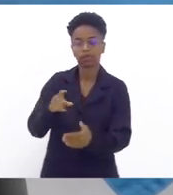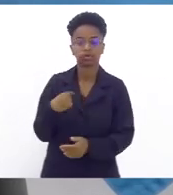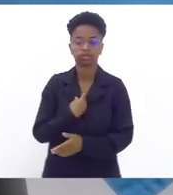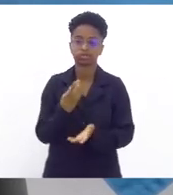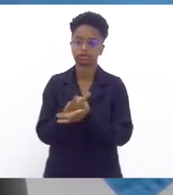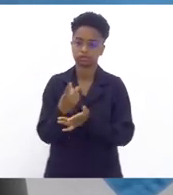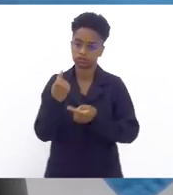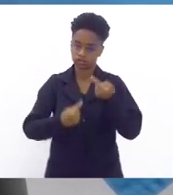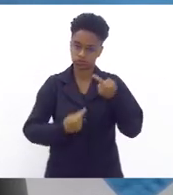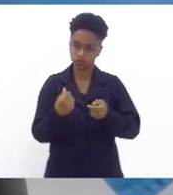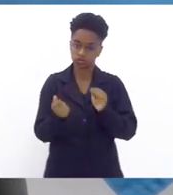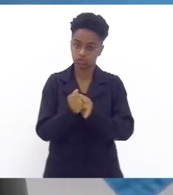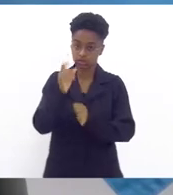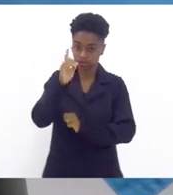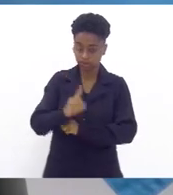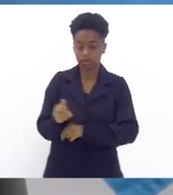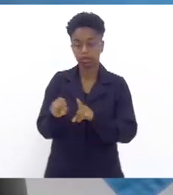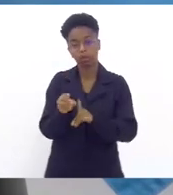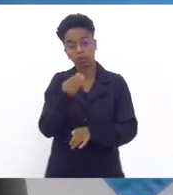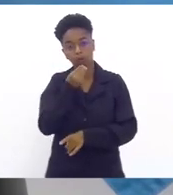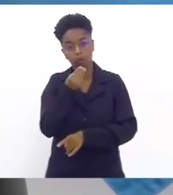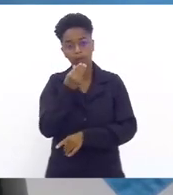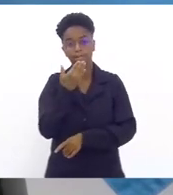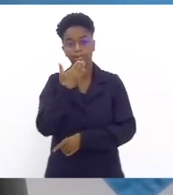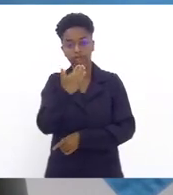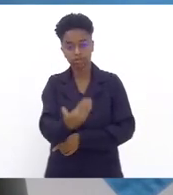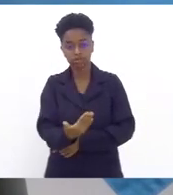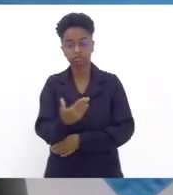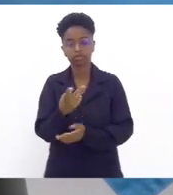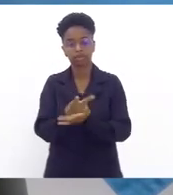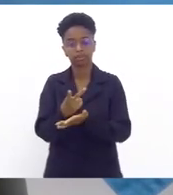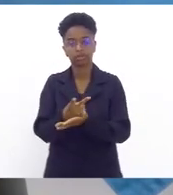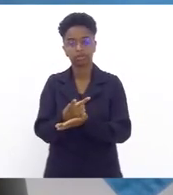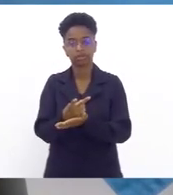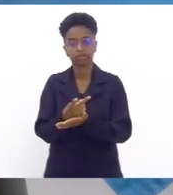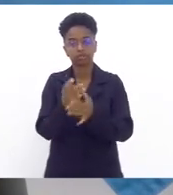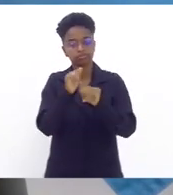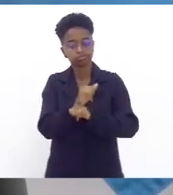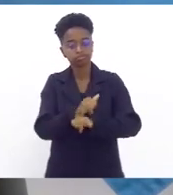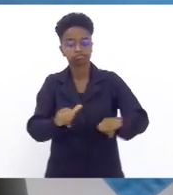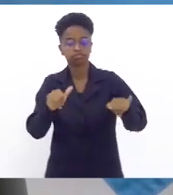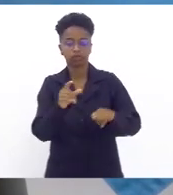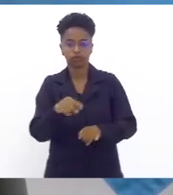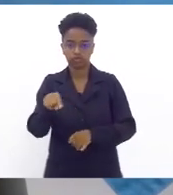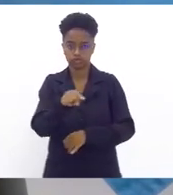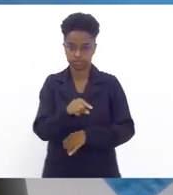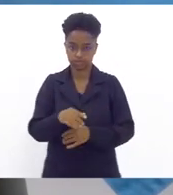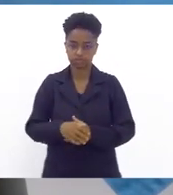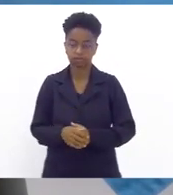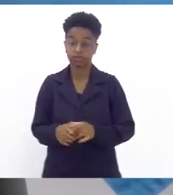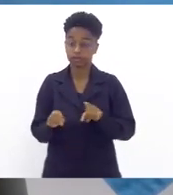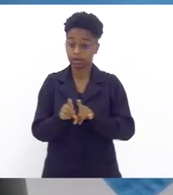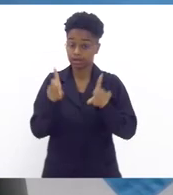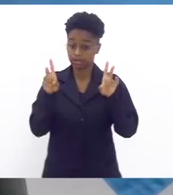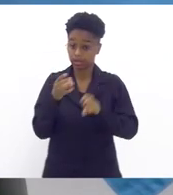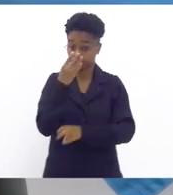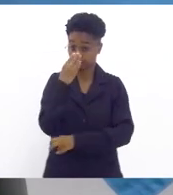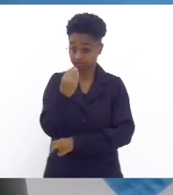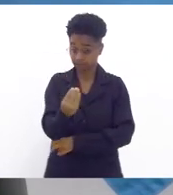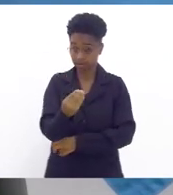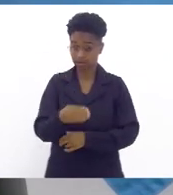junta a direção e obviamente solicitando que seja dividido com vocês é a questão da van é